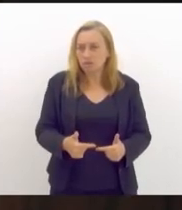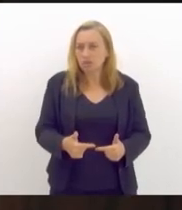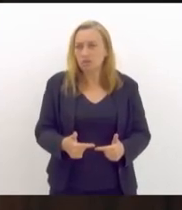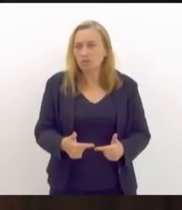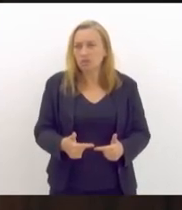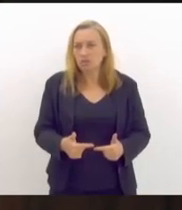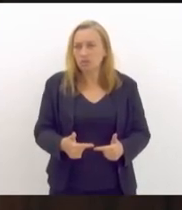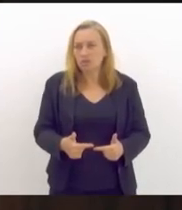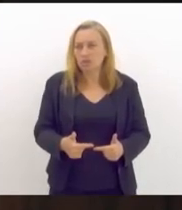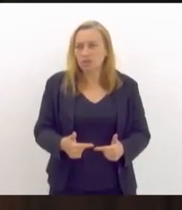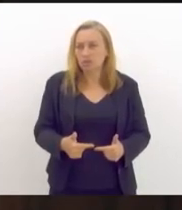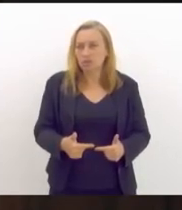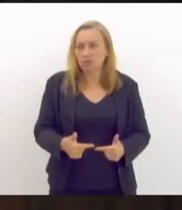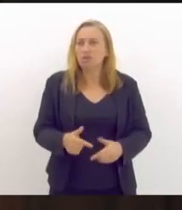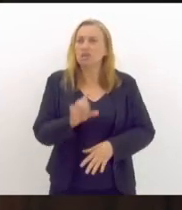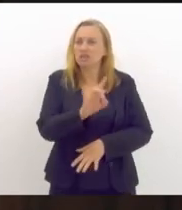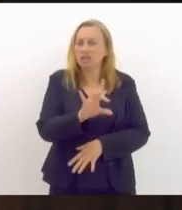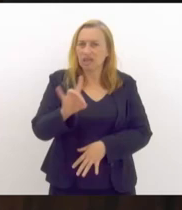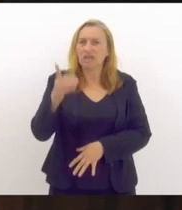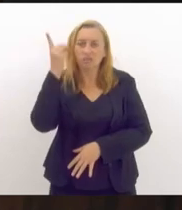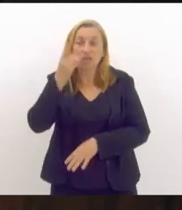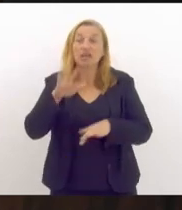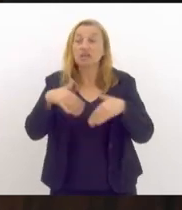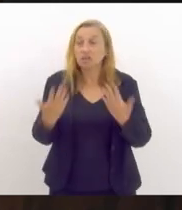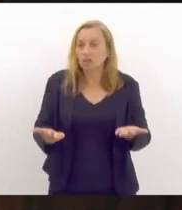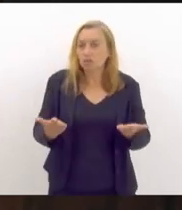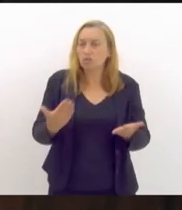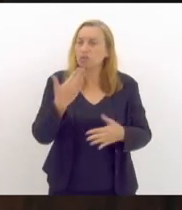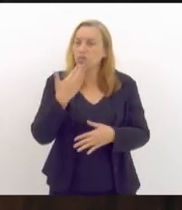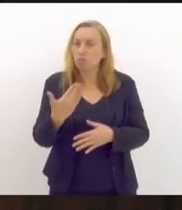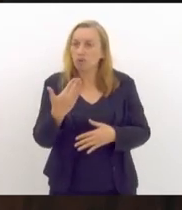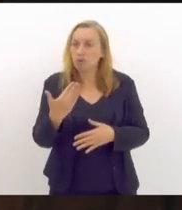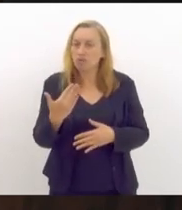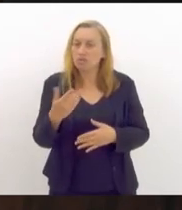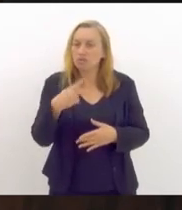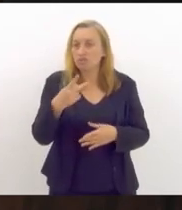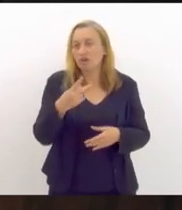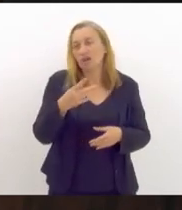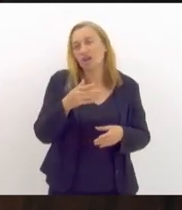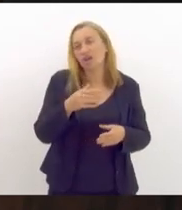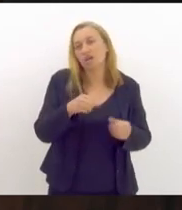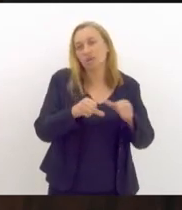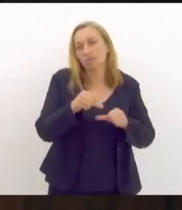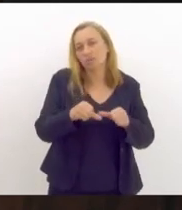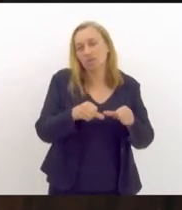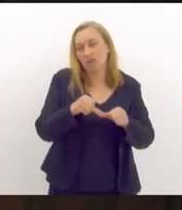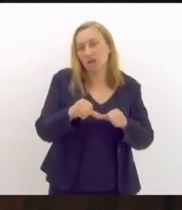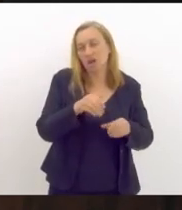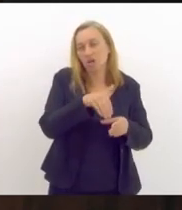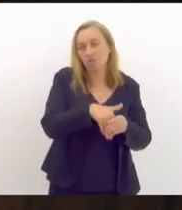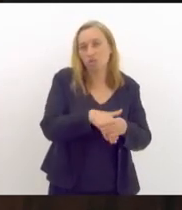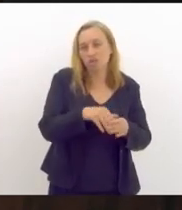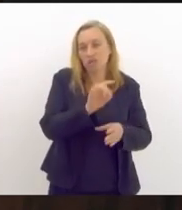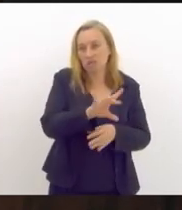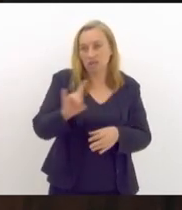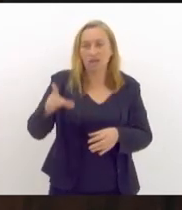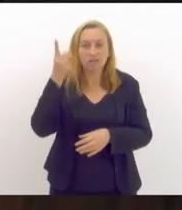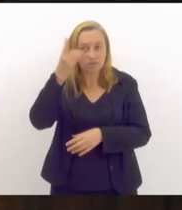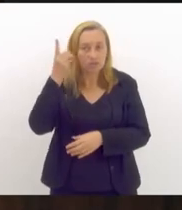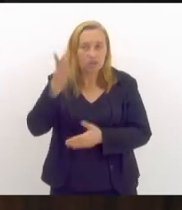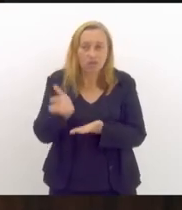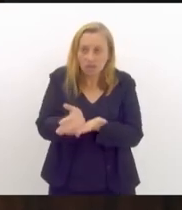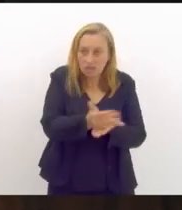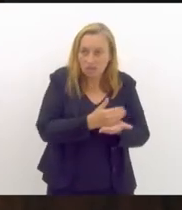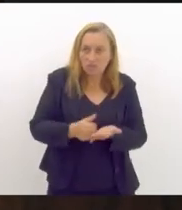de extensão são legítima de cada parlamentar então eu não posso interferir no voto de cada Deputado eu tô colhendo aqui os votos